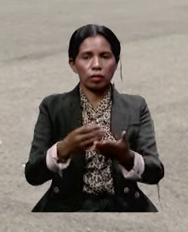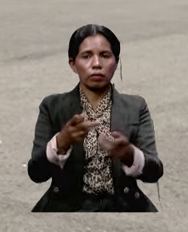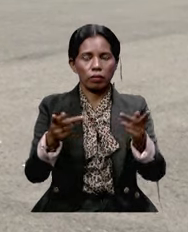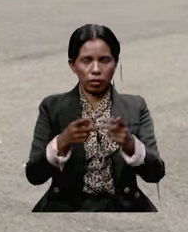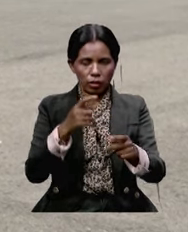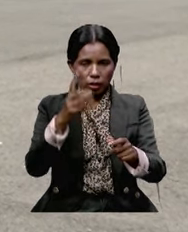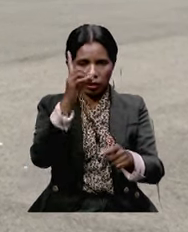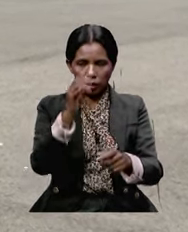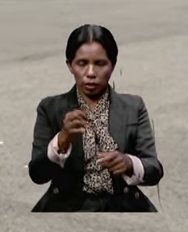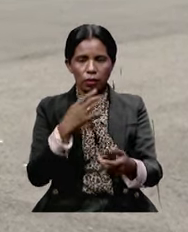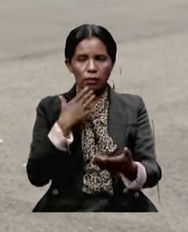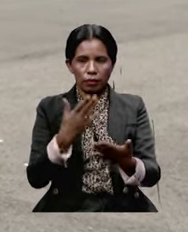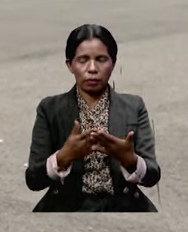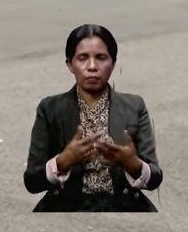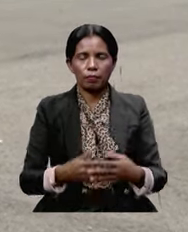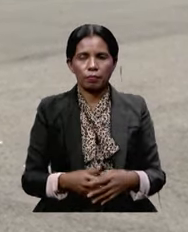laudia.